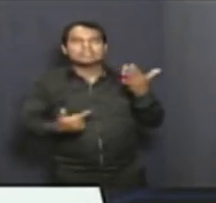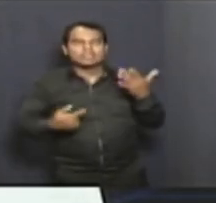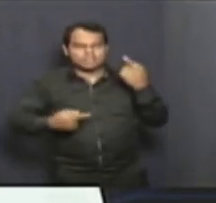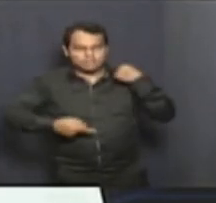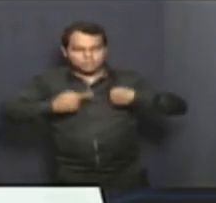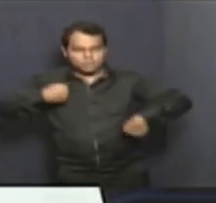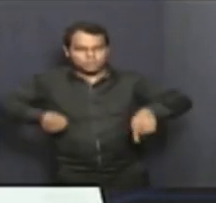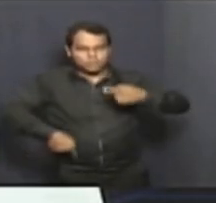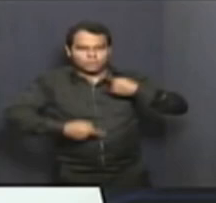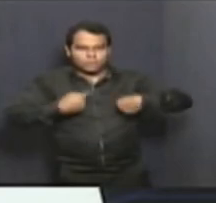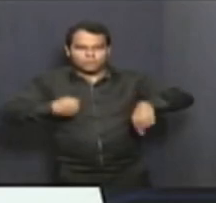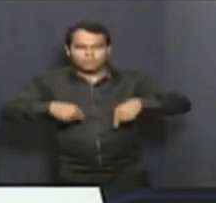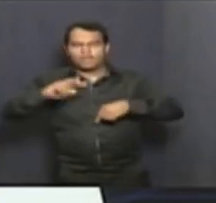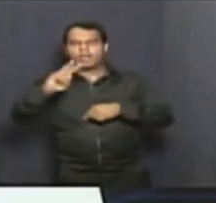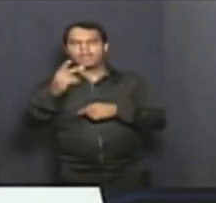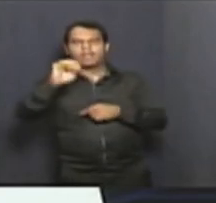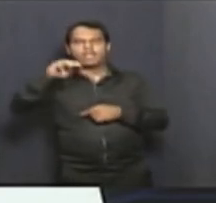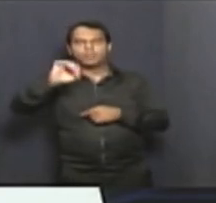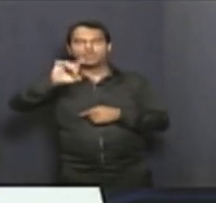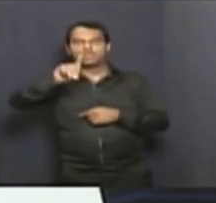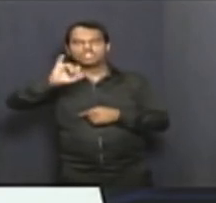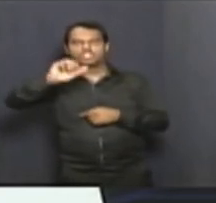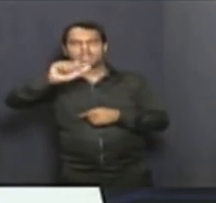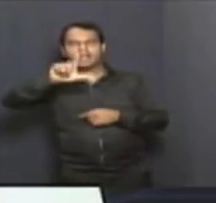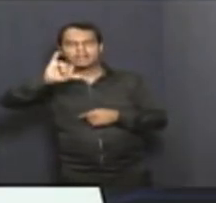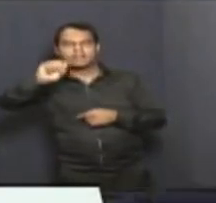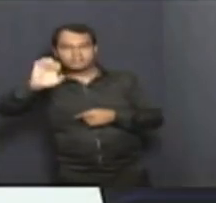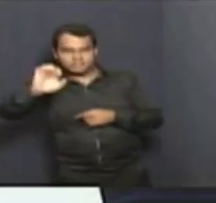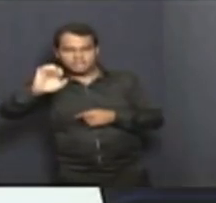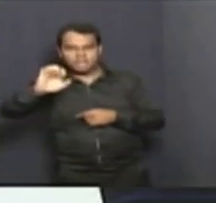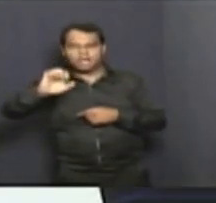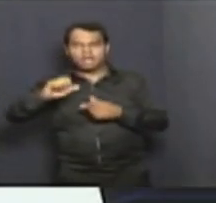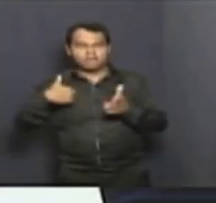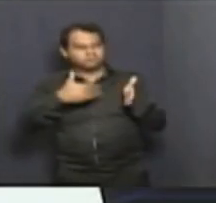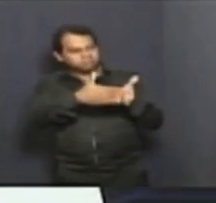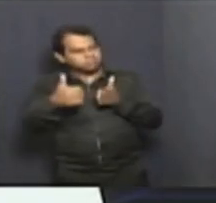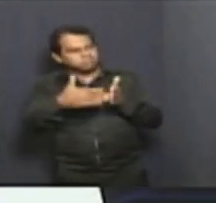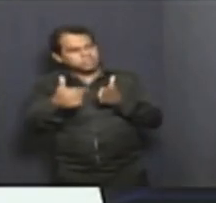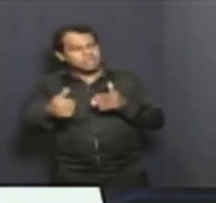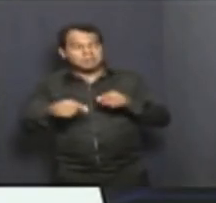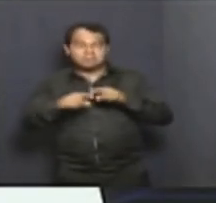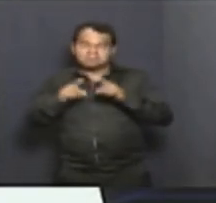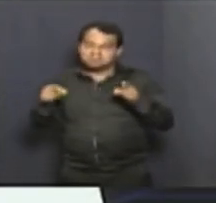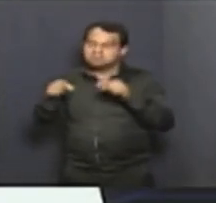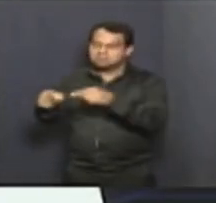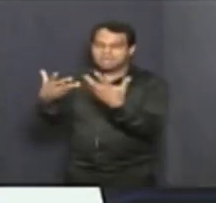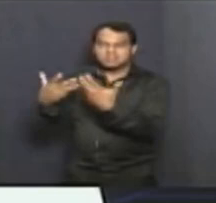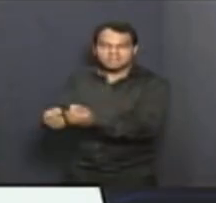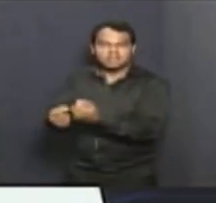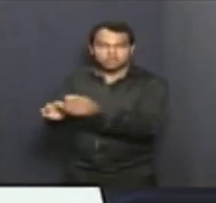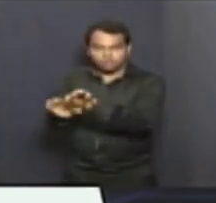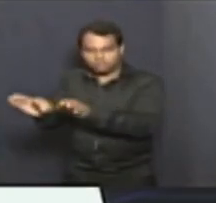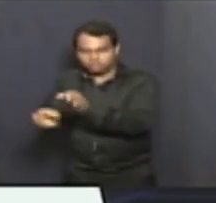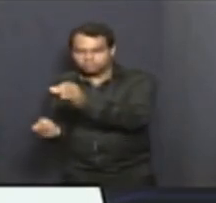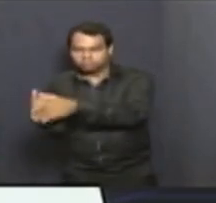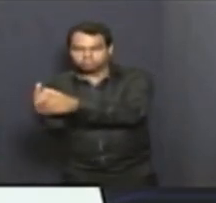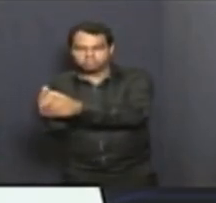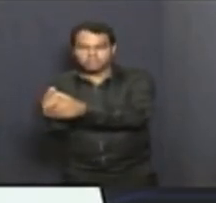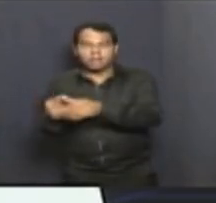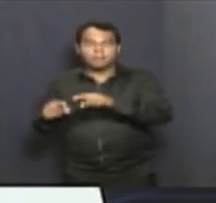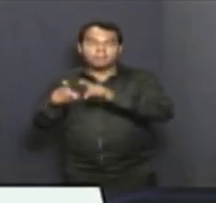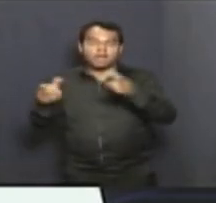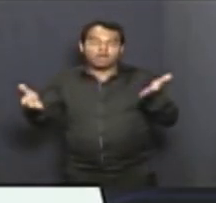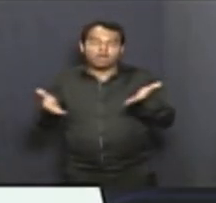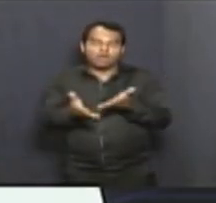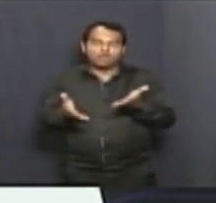entretanto foi implantada foi implantada é e hoje o pagamento dela apenas o pagamento da união